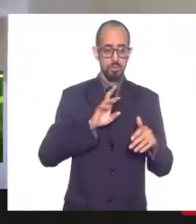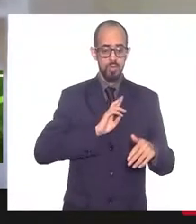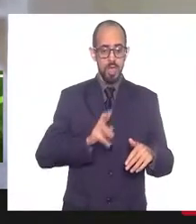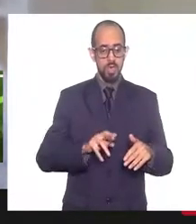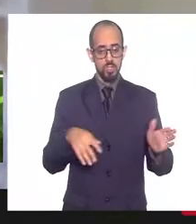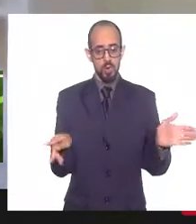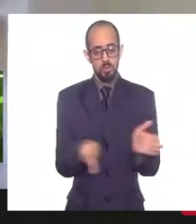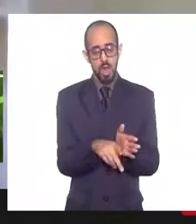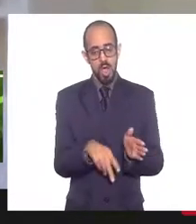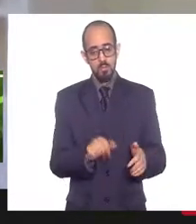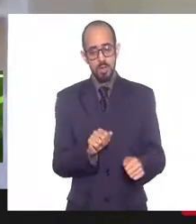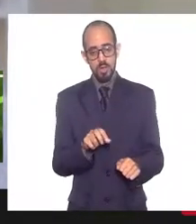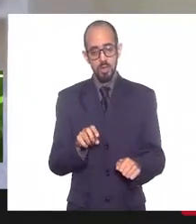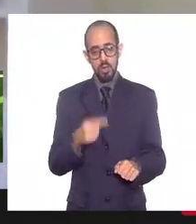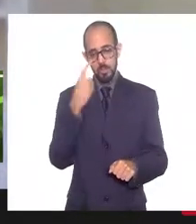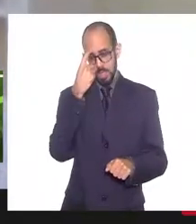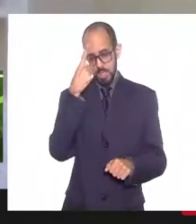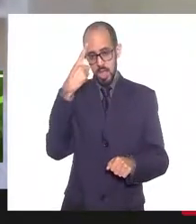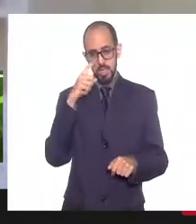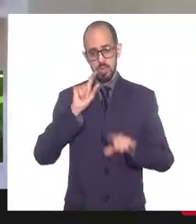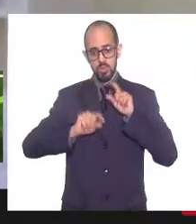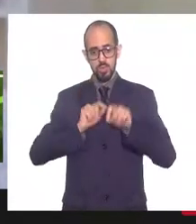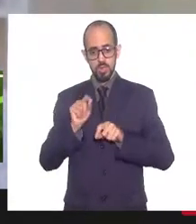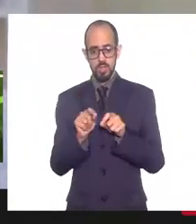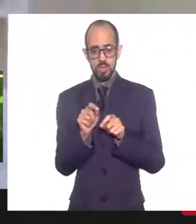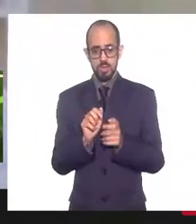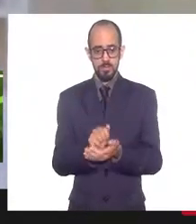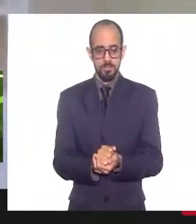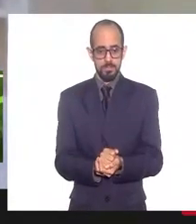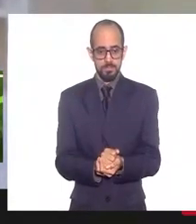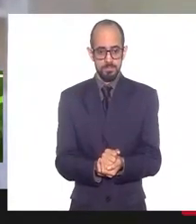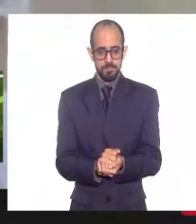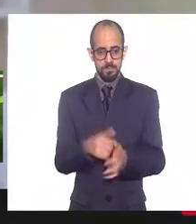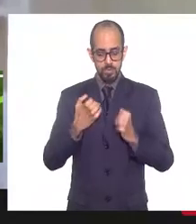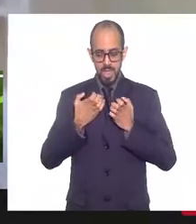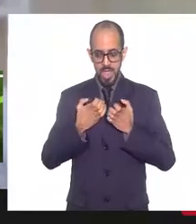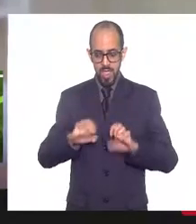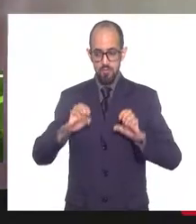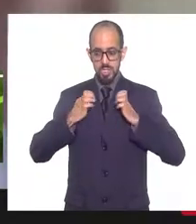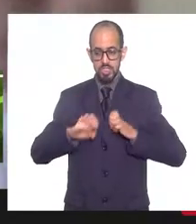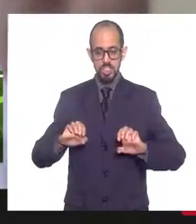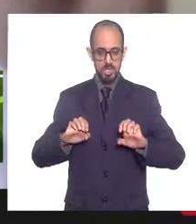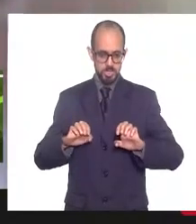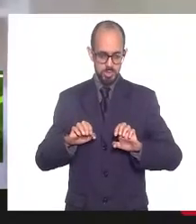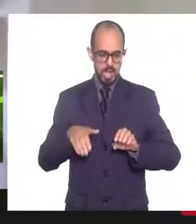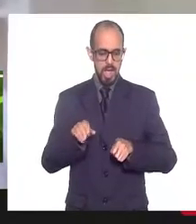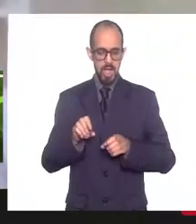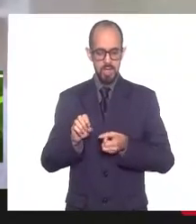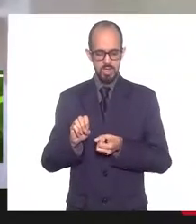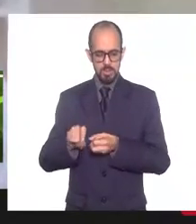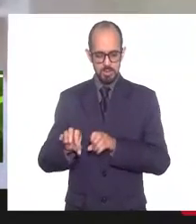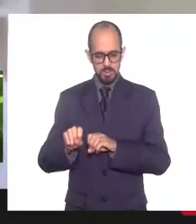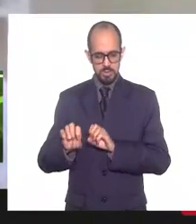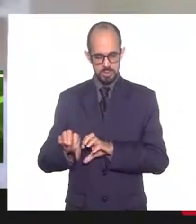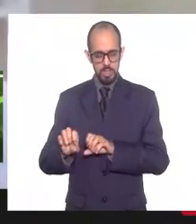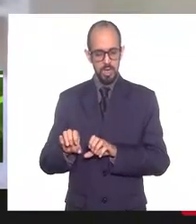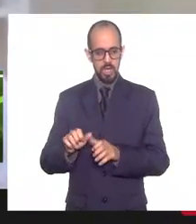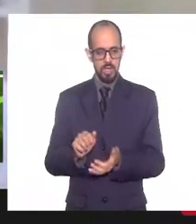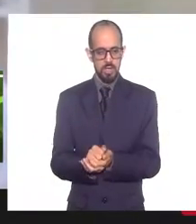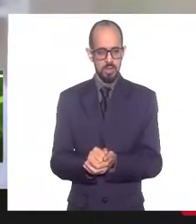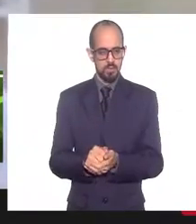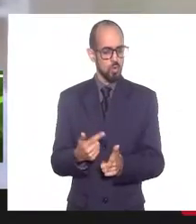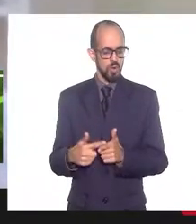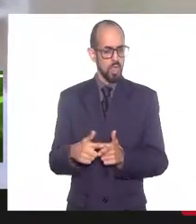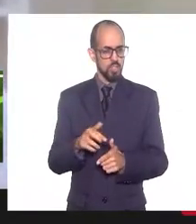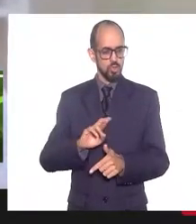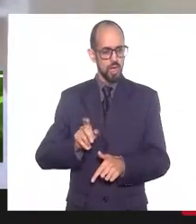específico, com o propósito de evangelizar, vou falar entre aspas, Porque